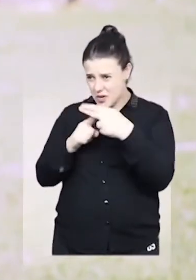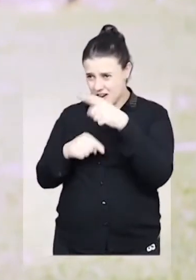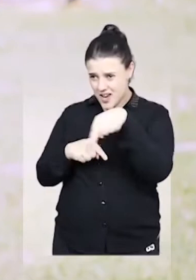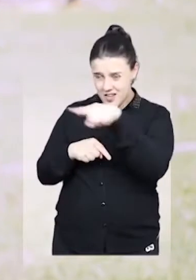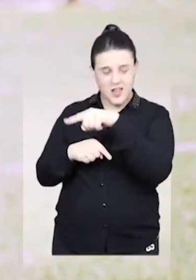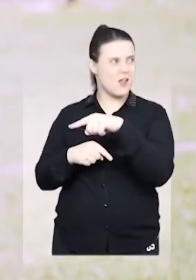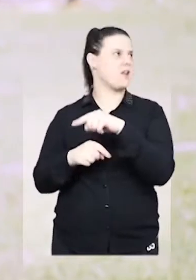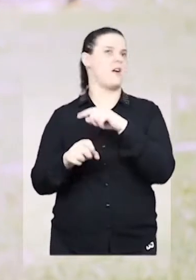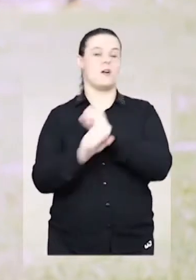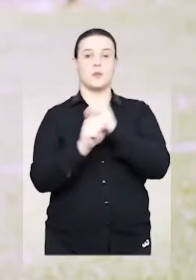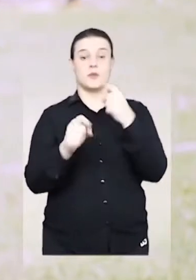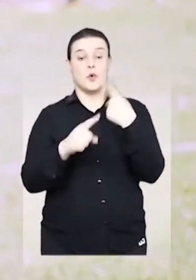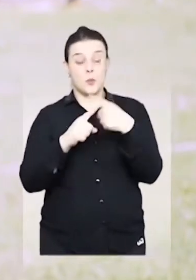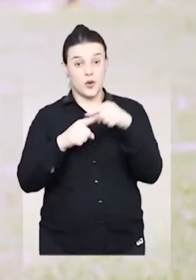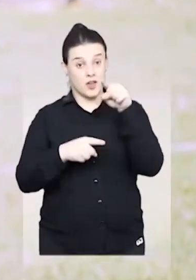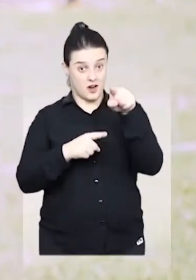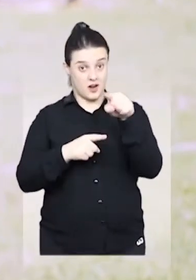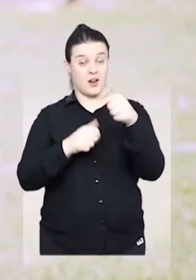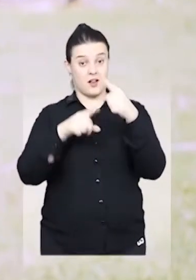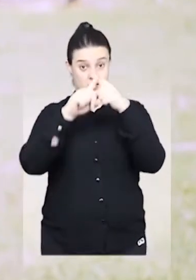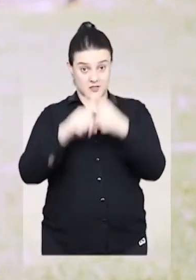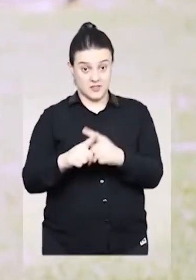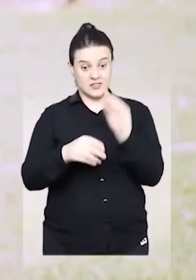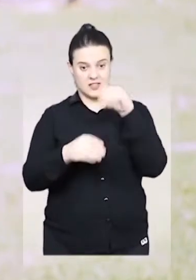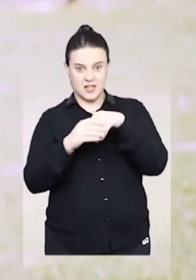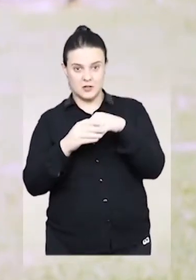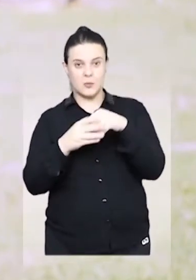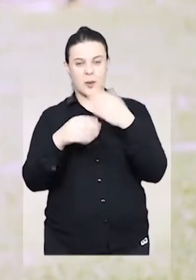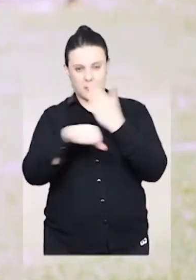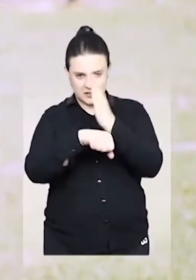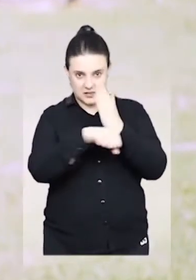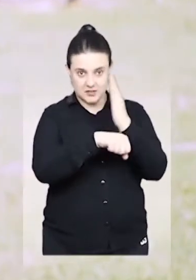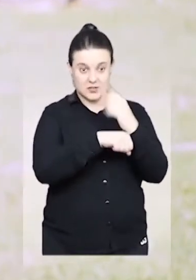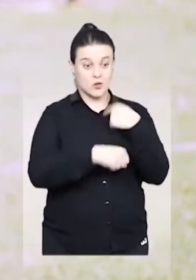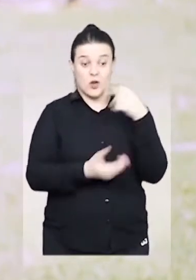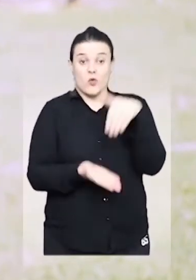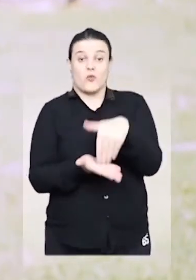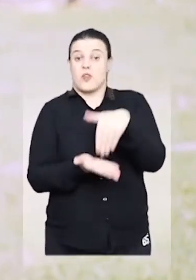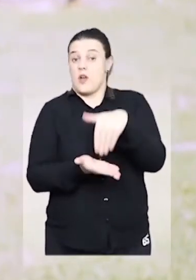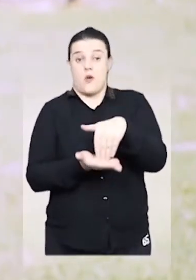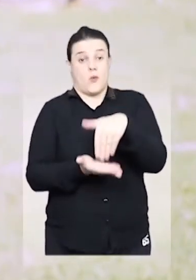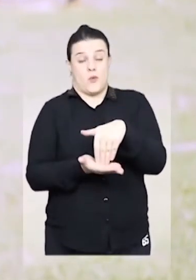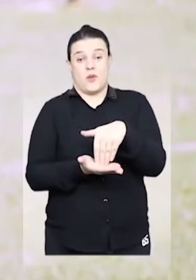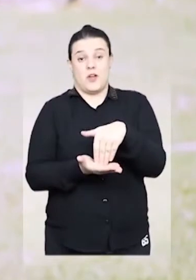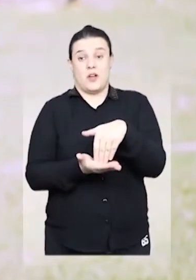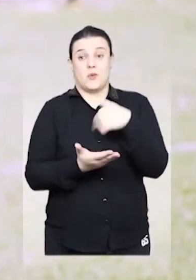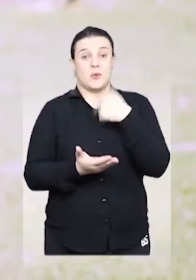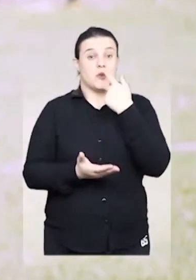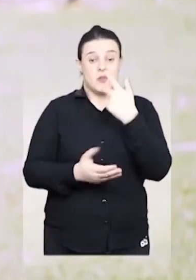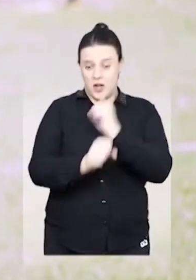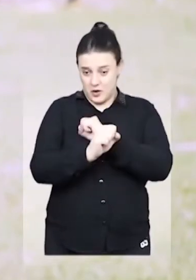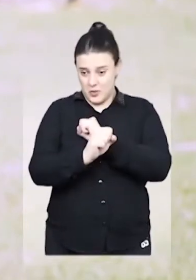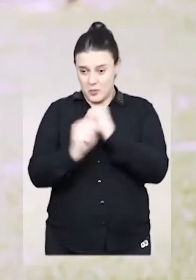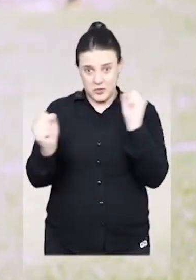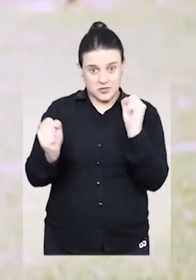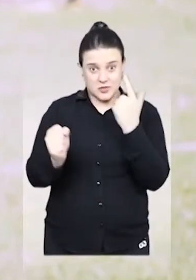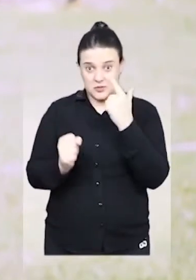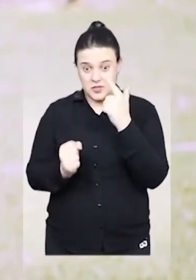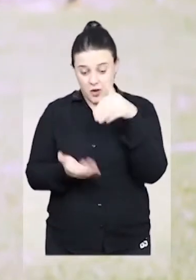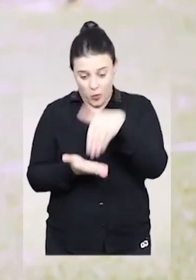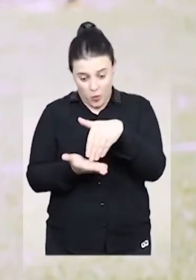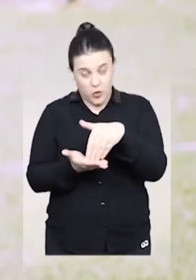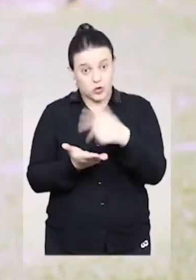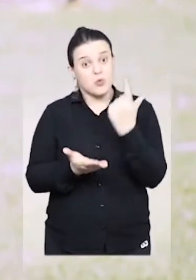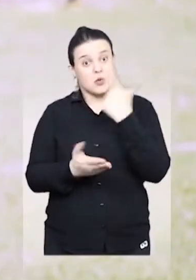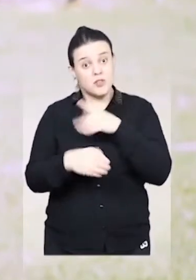Brasil, até porque nesse campeonato, dentro da classificatória, nós éramos os últimos. Então, quando eu falo que não é incomum os